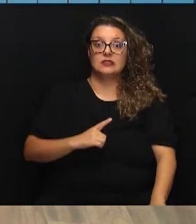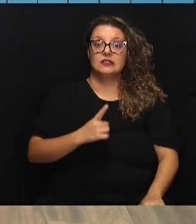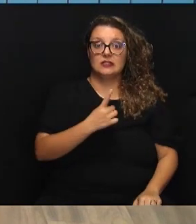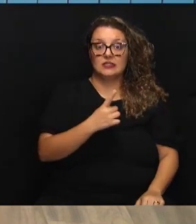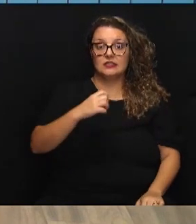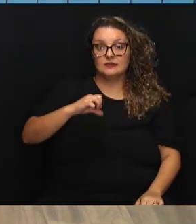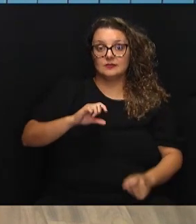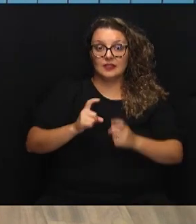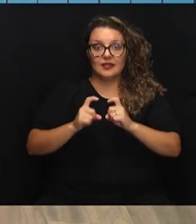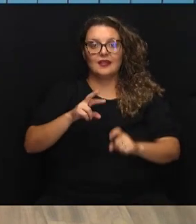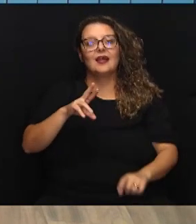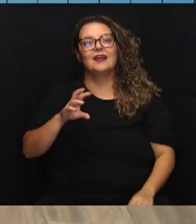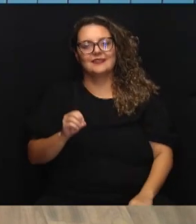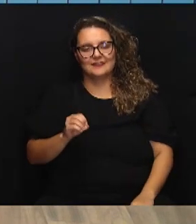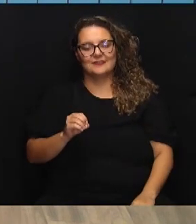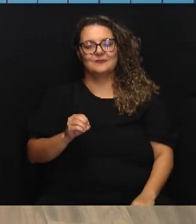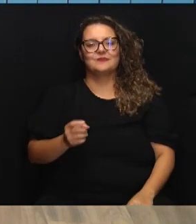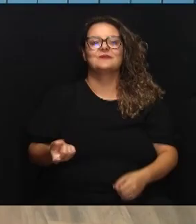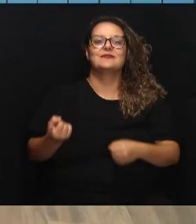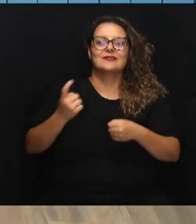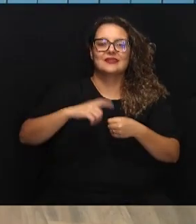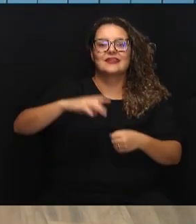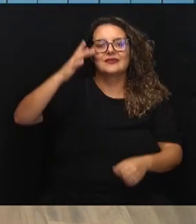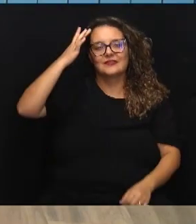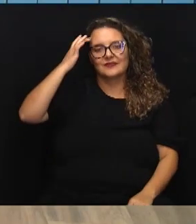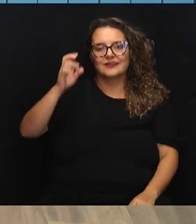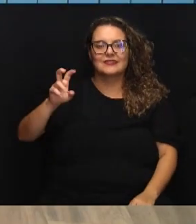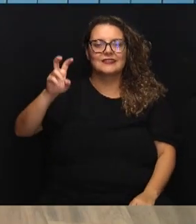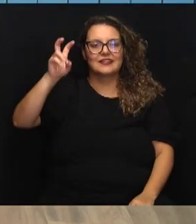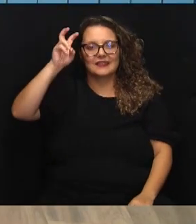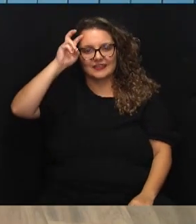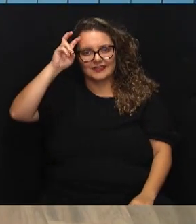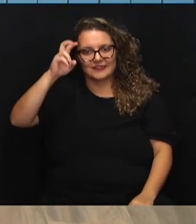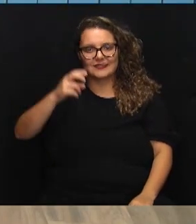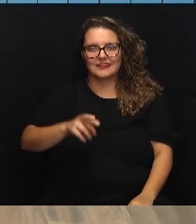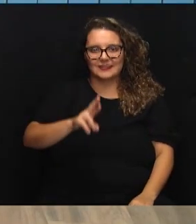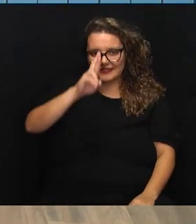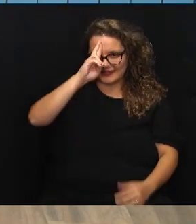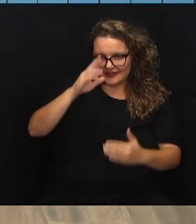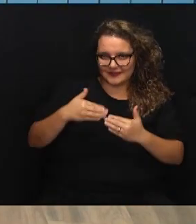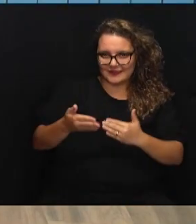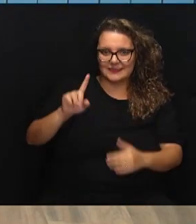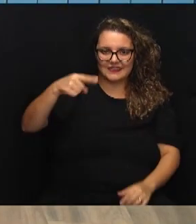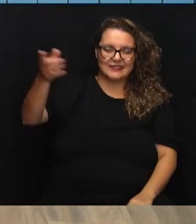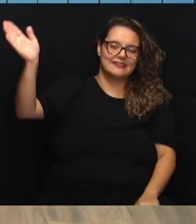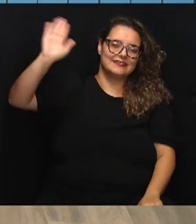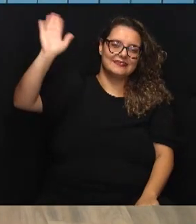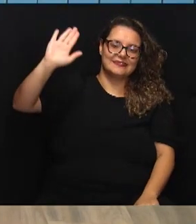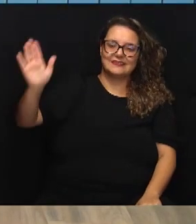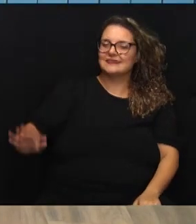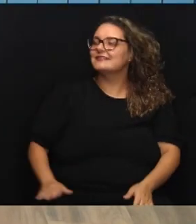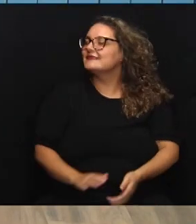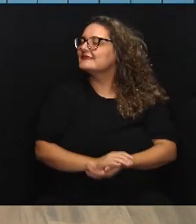19ª reunião ordinária e eu volto amanhã, na quinta-feira, ao meio-dia. Até lá. Tchau, tchau.